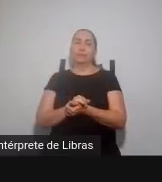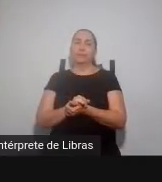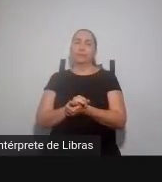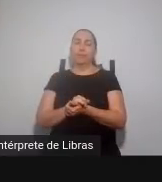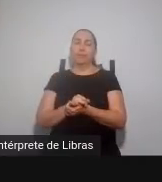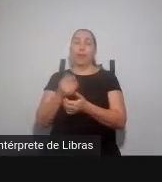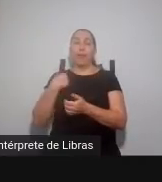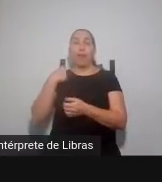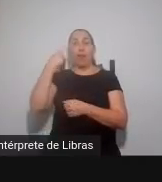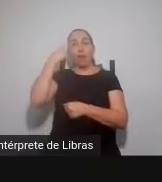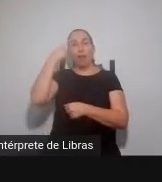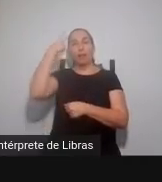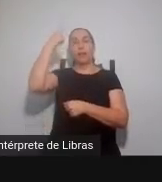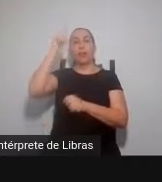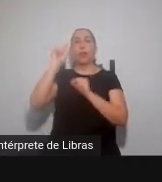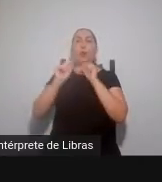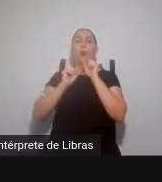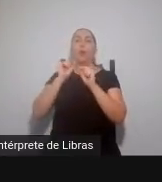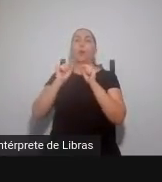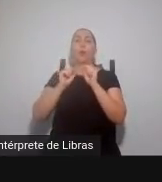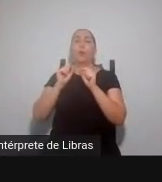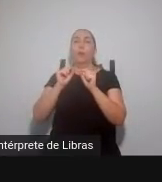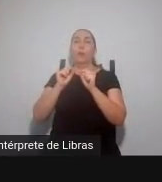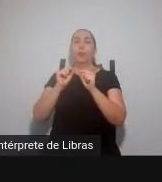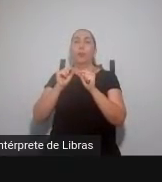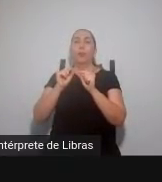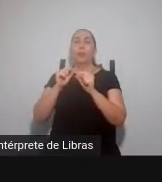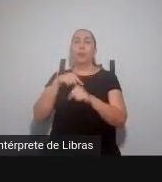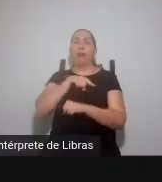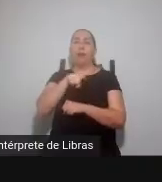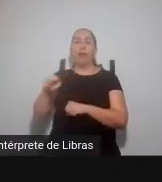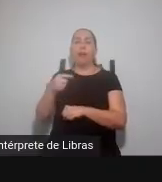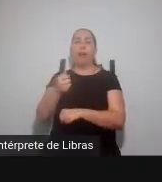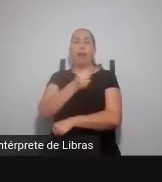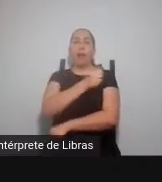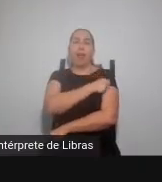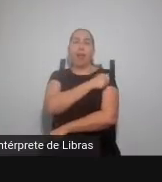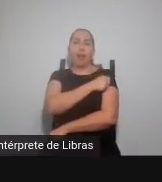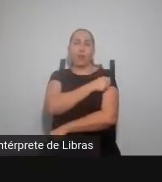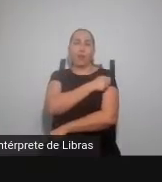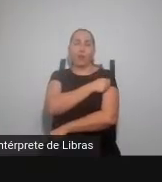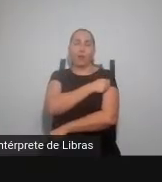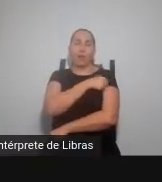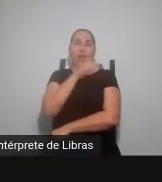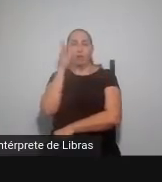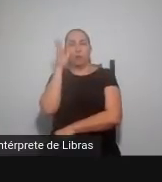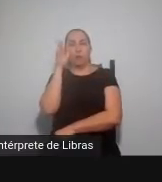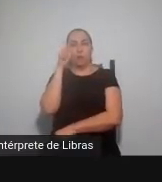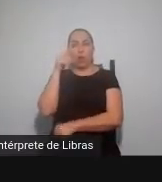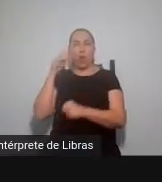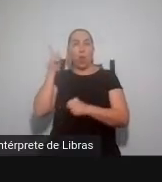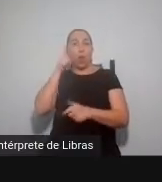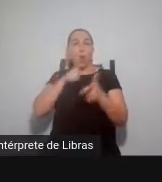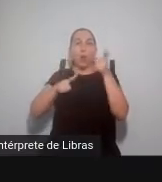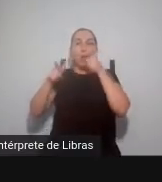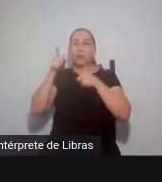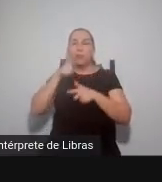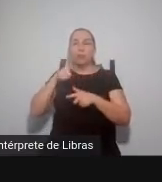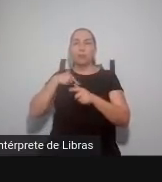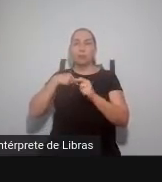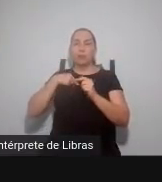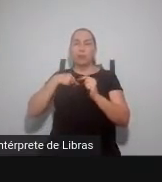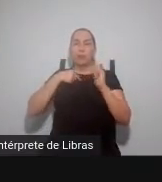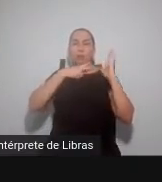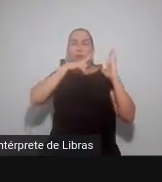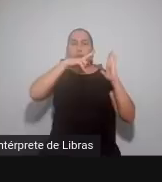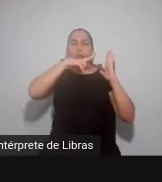desse relato não é que as alunas e quem estiver assistindo consigam ver tudo, porque isso seria impossível. Mas